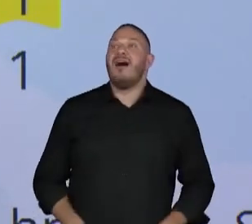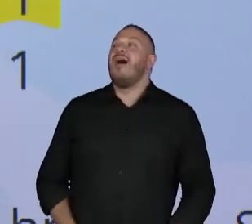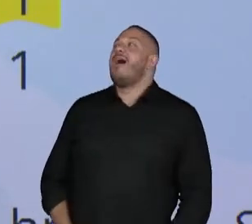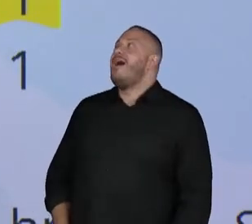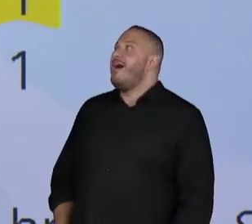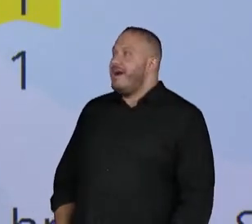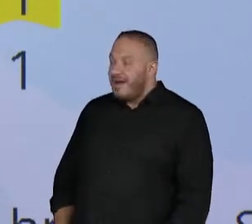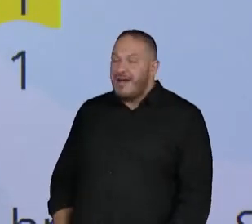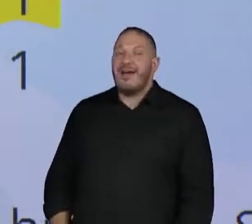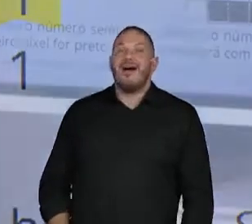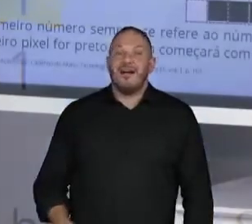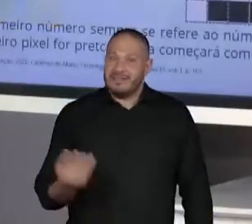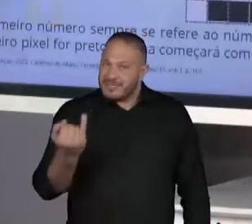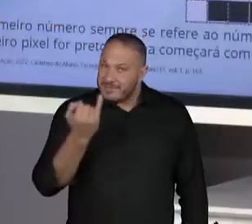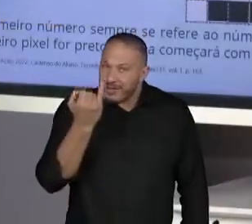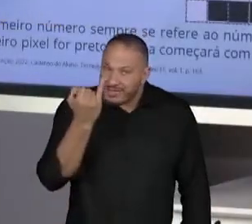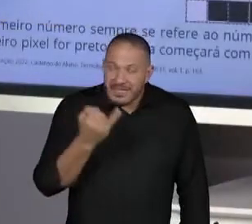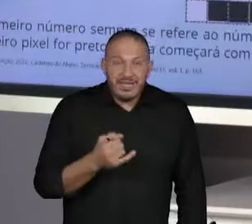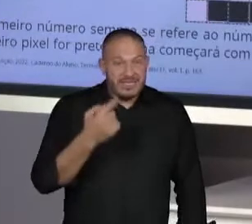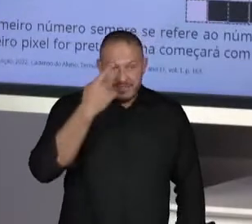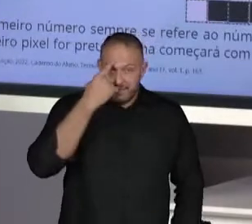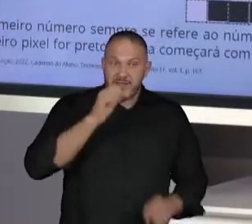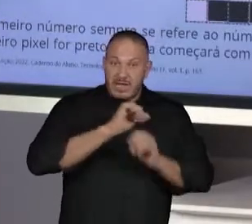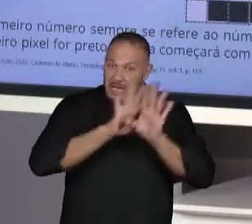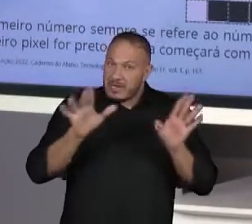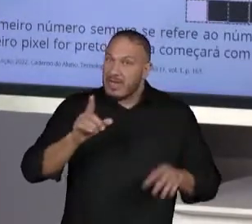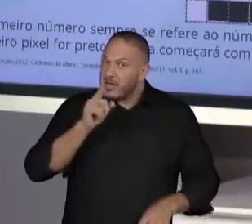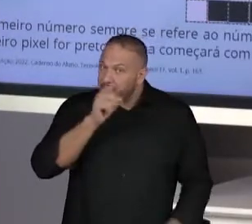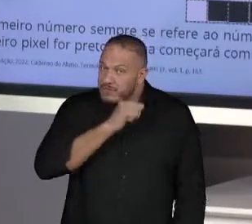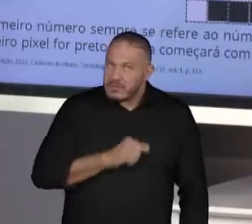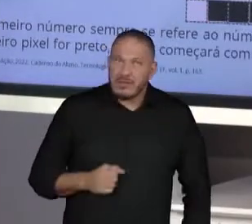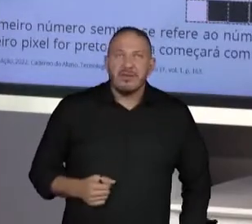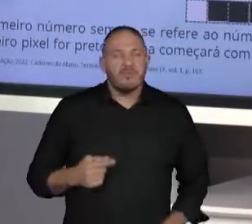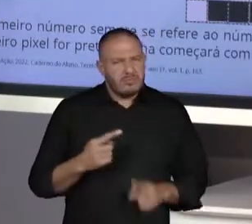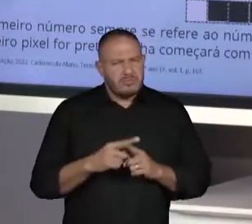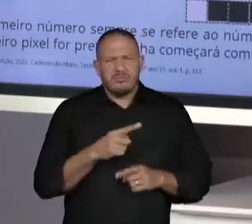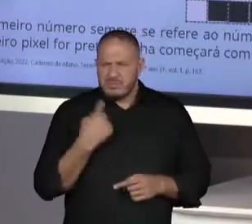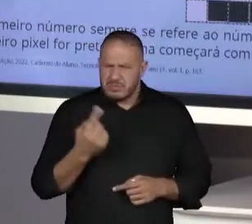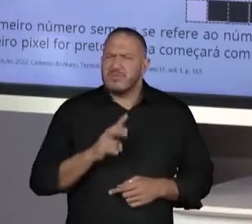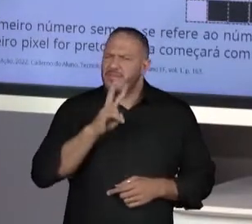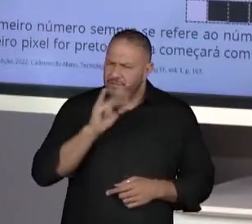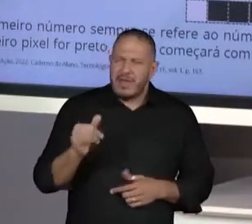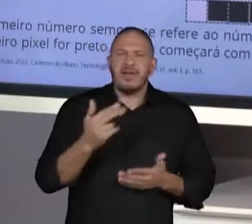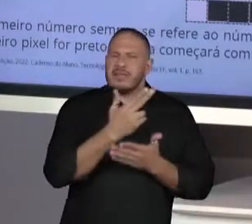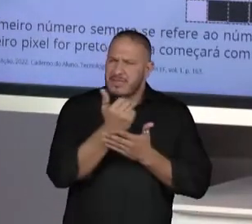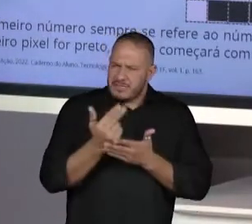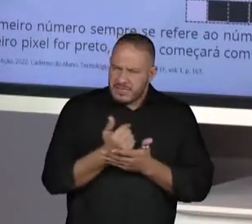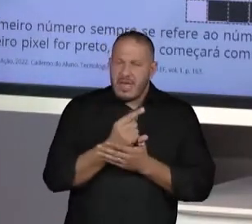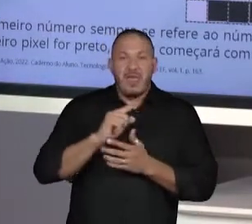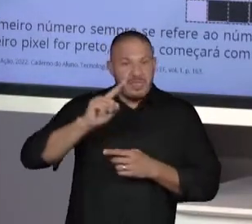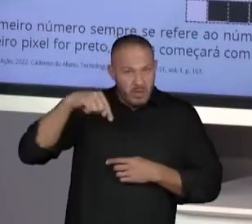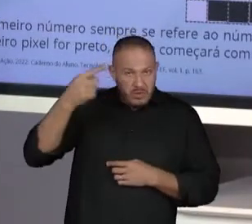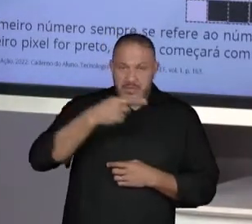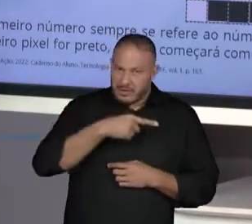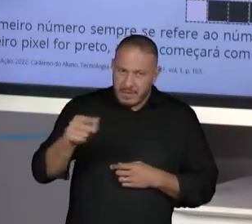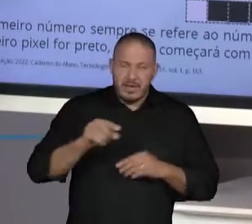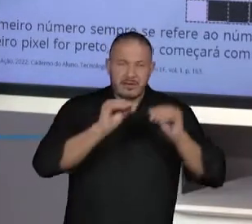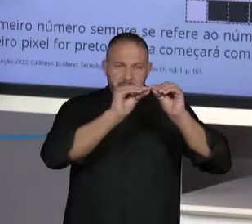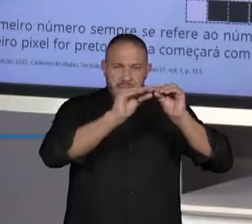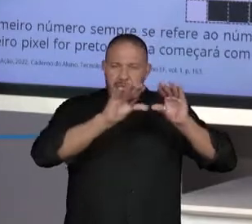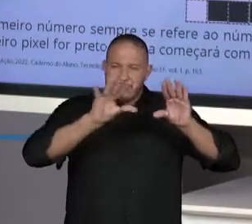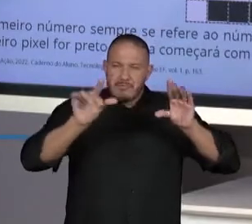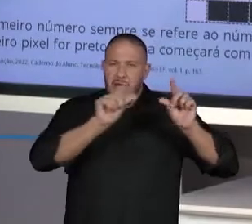muito importante e tem que ficar bem claro para vocês, porque nós vamos desenhar os pixel arts na próxima semana.